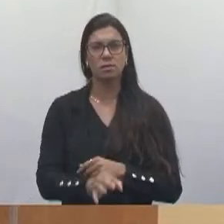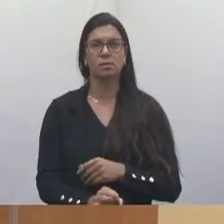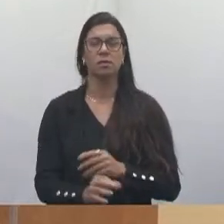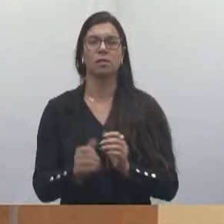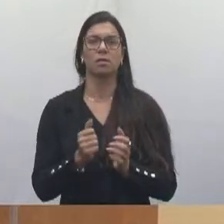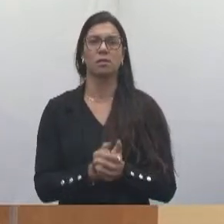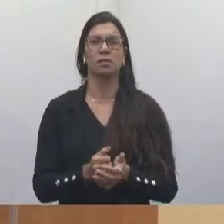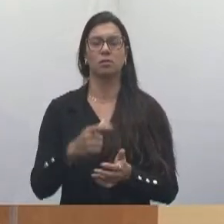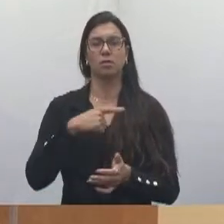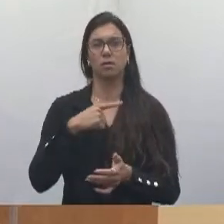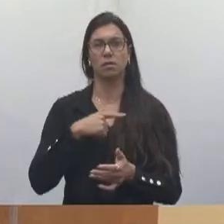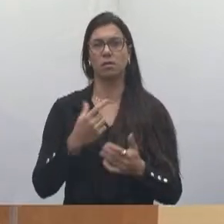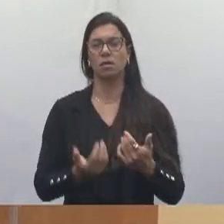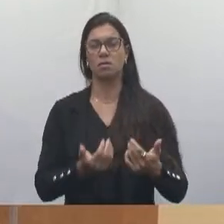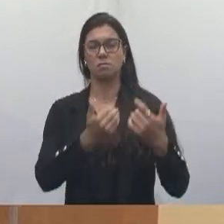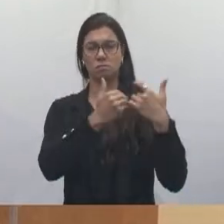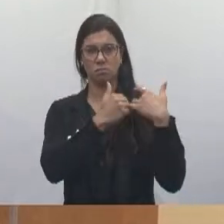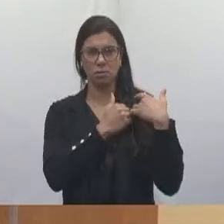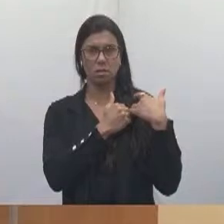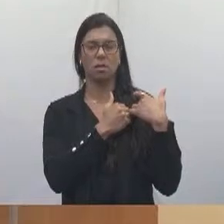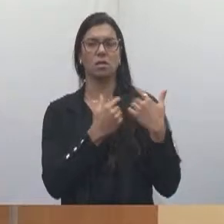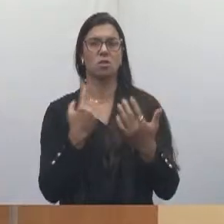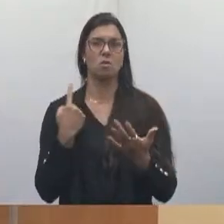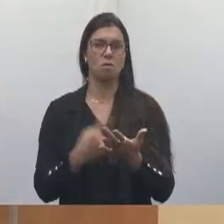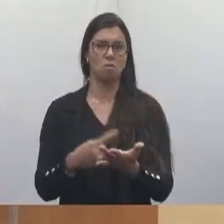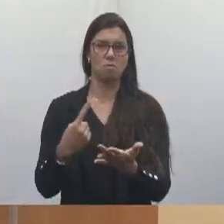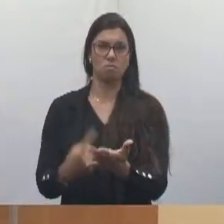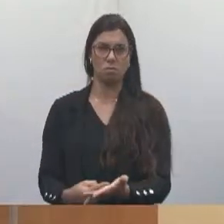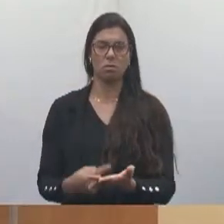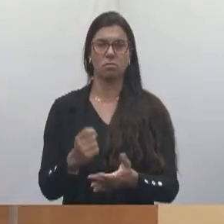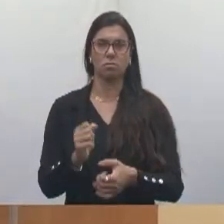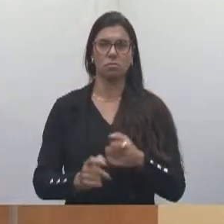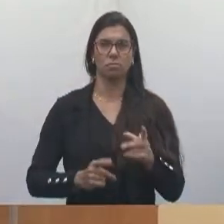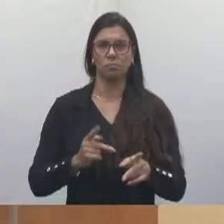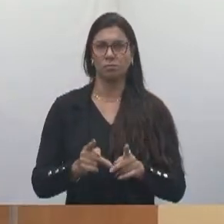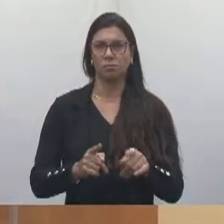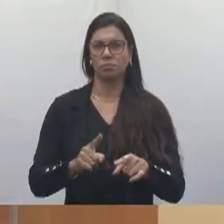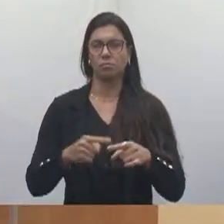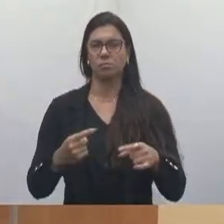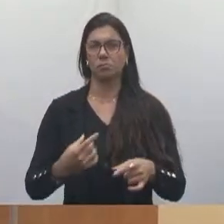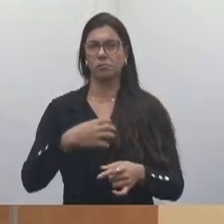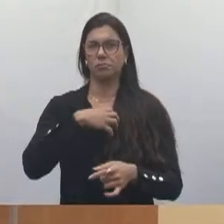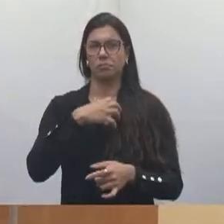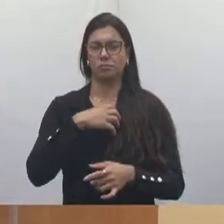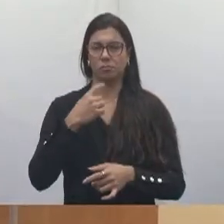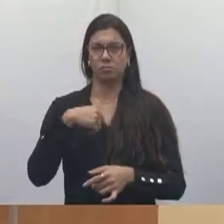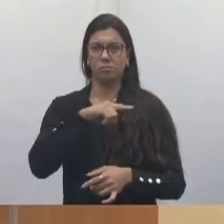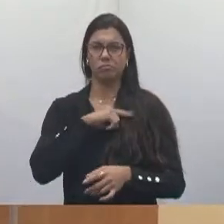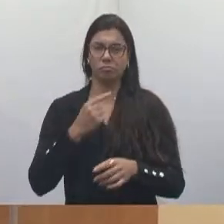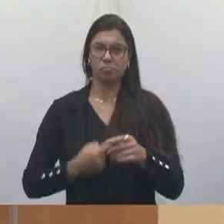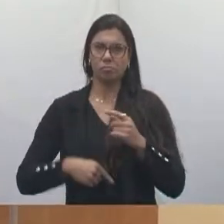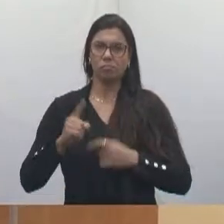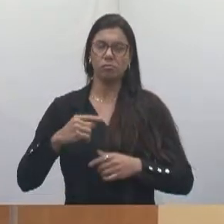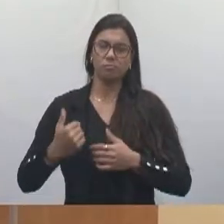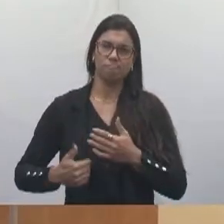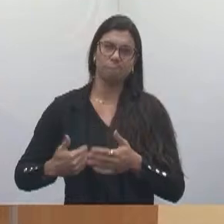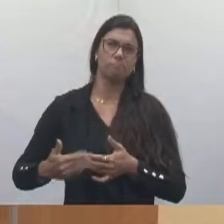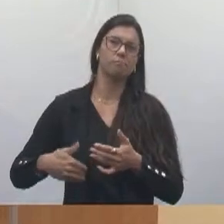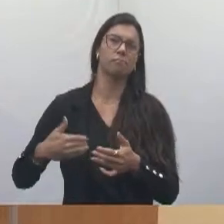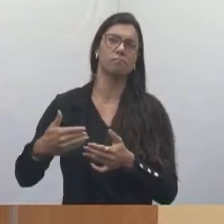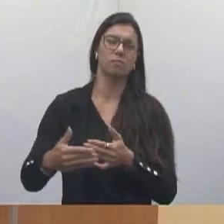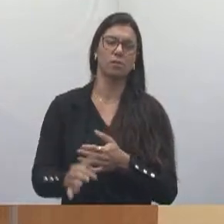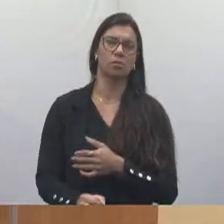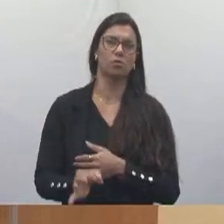que têm compromisso com o povo, que têm compromisso com a população. Eu acho que é nesse sentido que a gente vai caminhar para que nós possamos ter